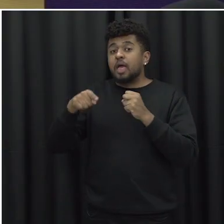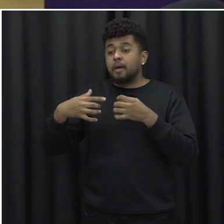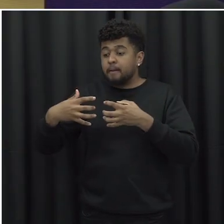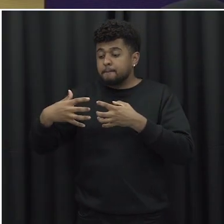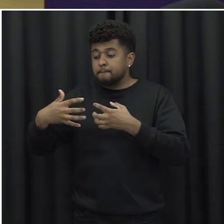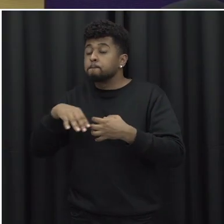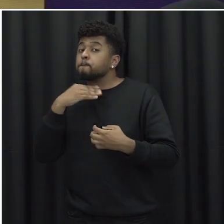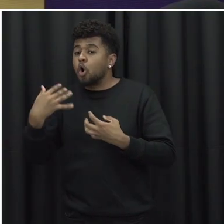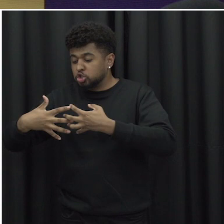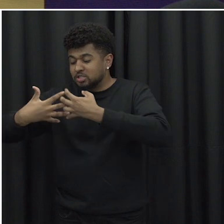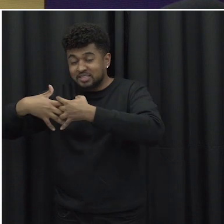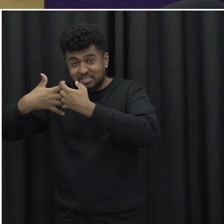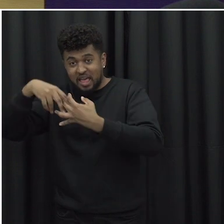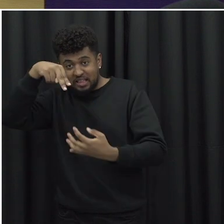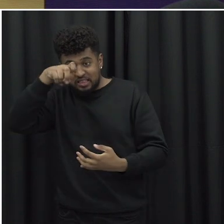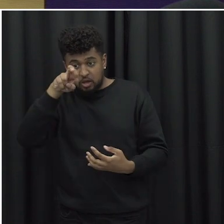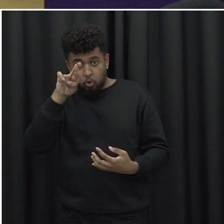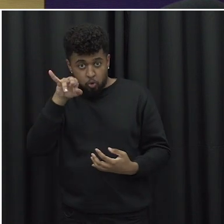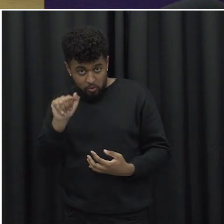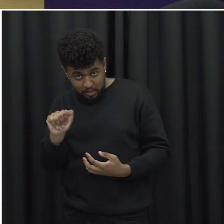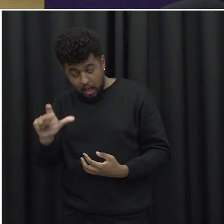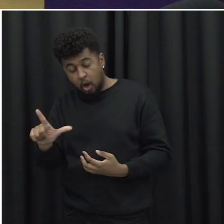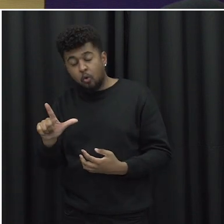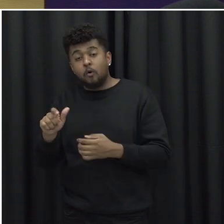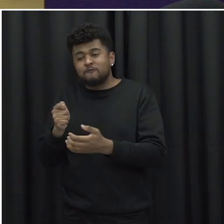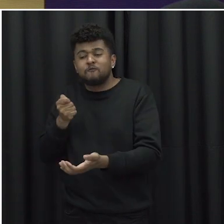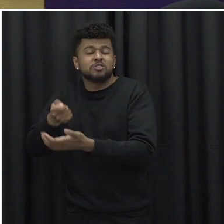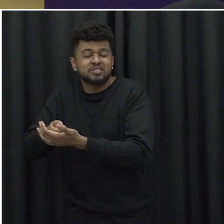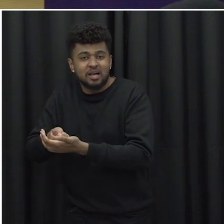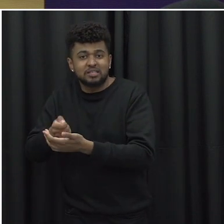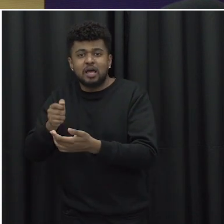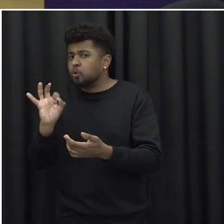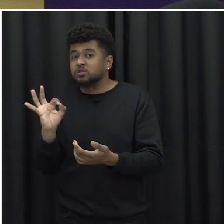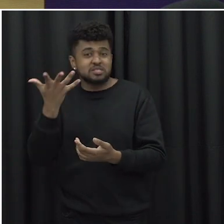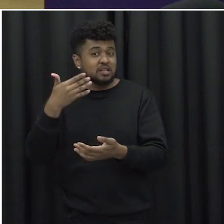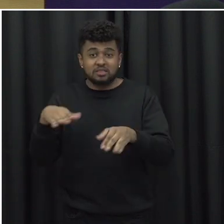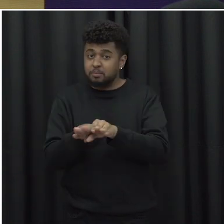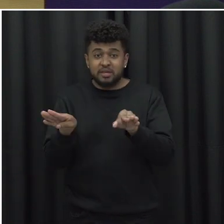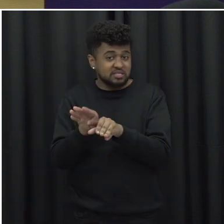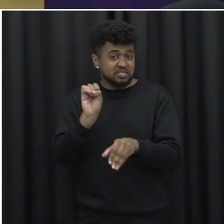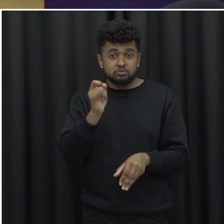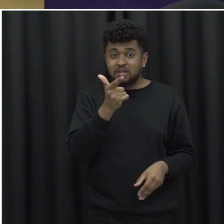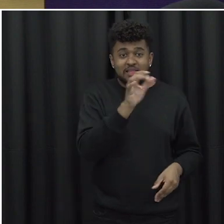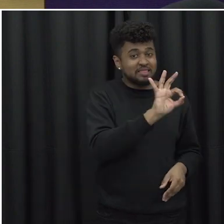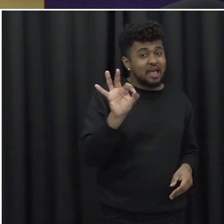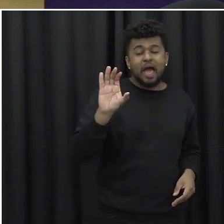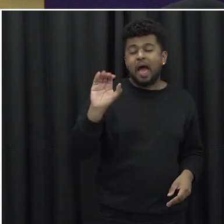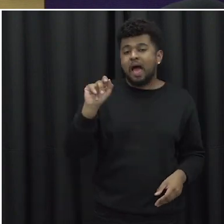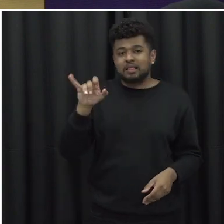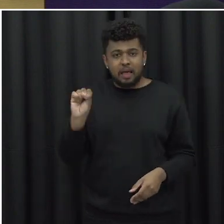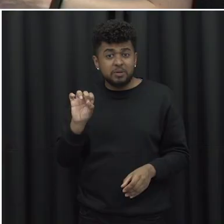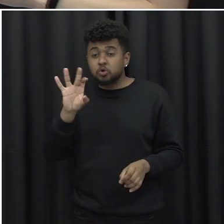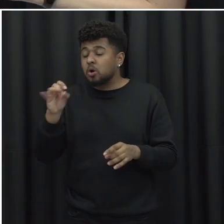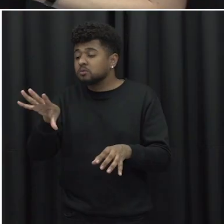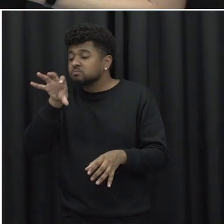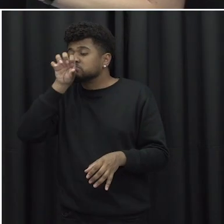Então, digamos que tenha sido uma morte neuronal forçada, que aconteceria da mesma forma se não tivesse nada de cannabis. Se fosse